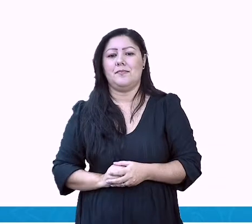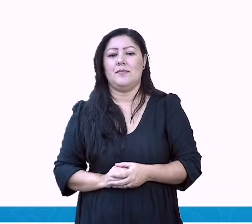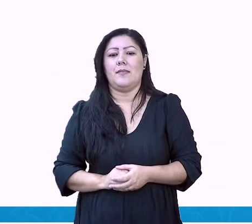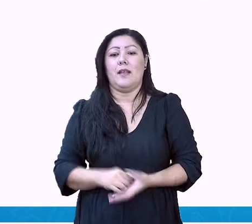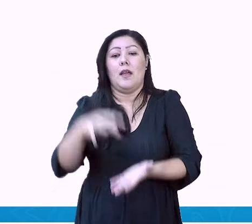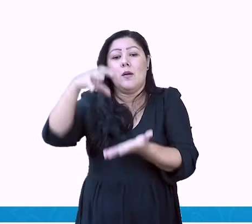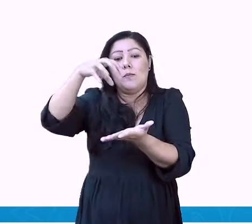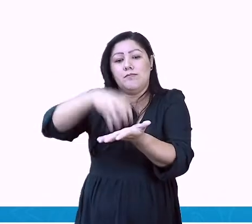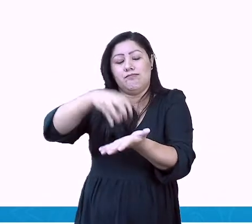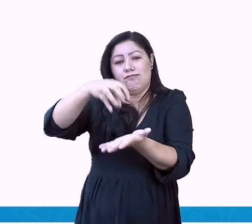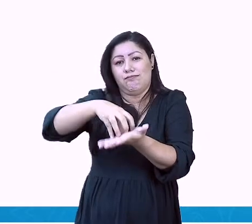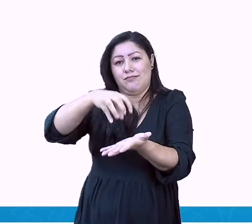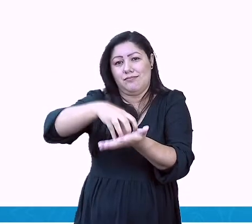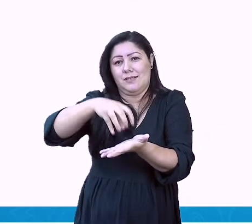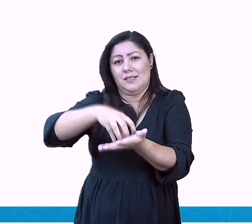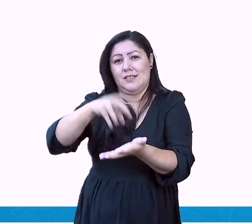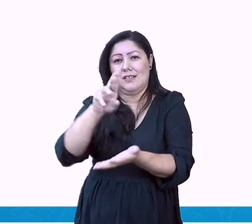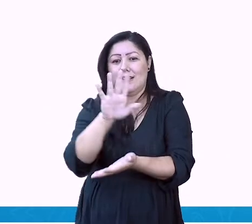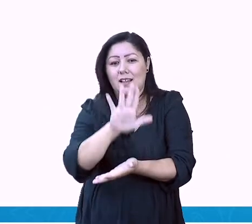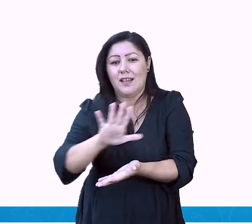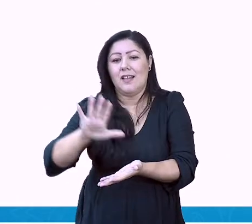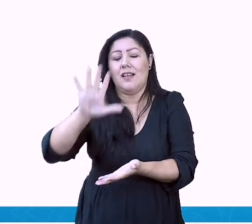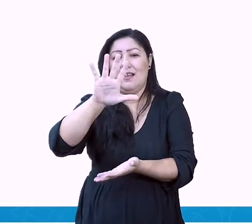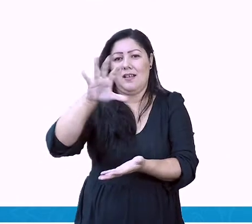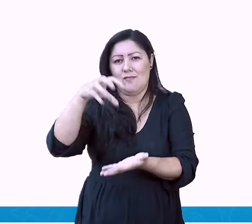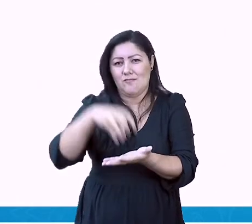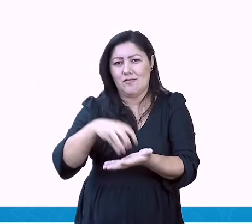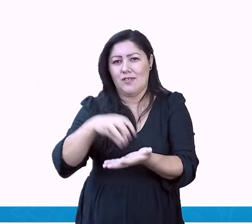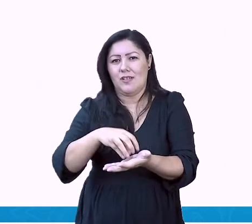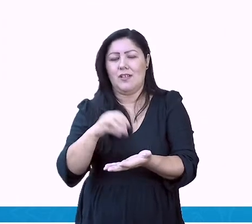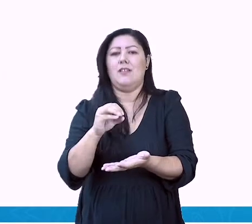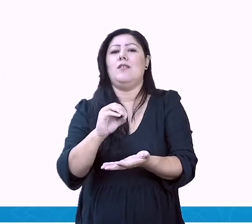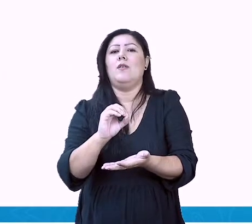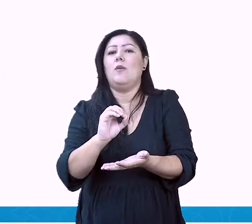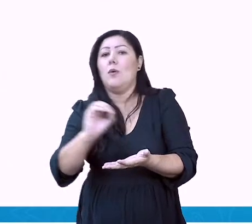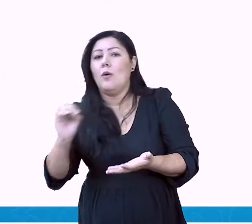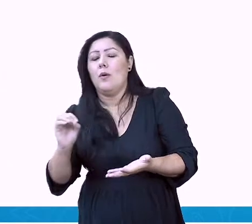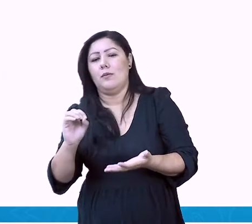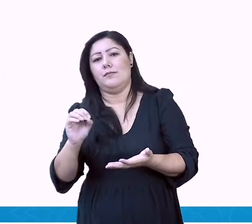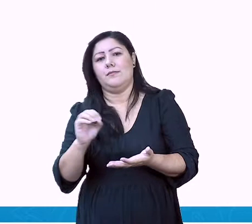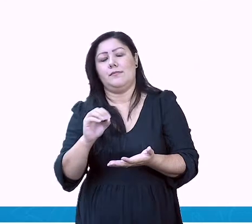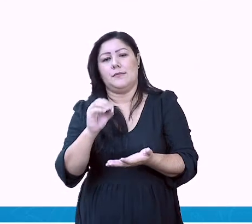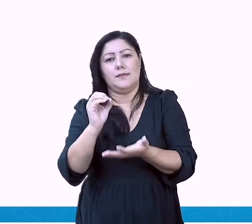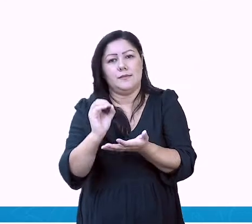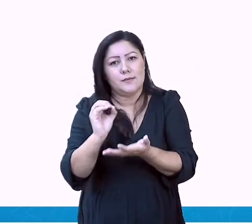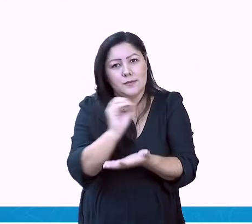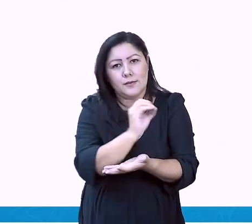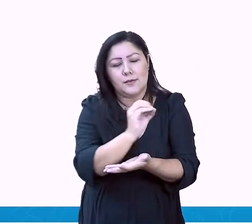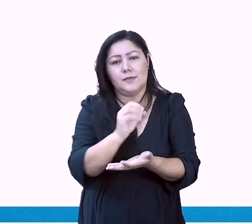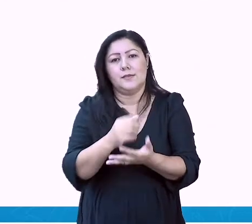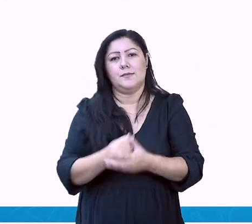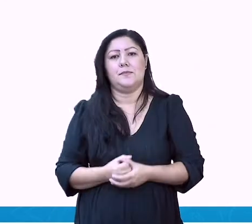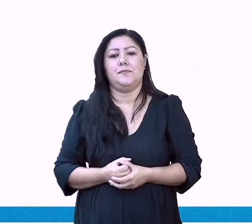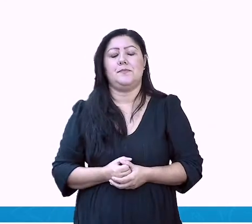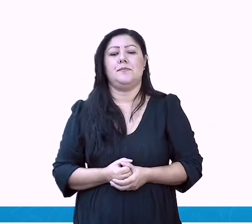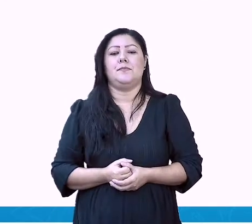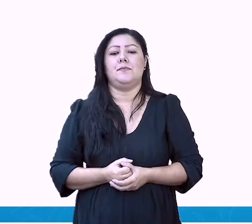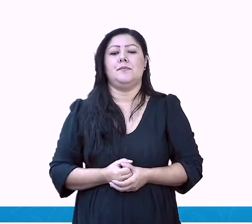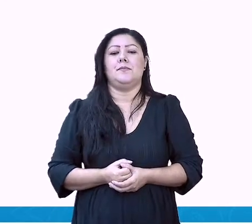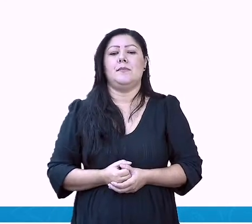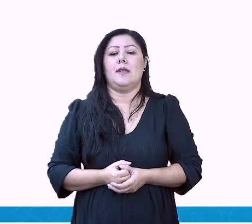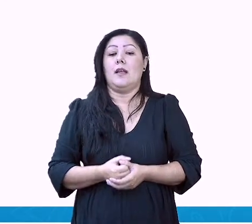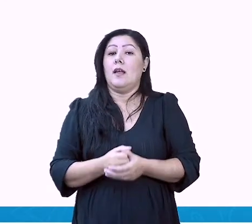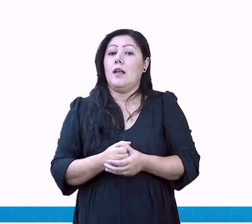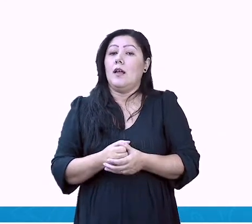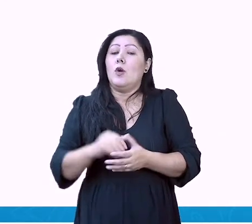Ele predomina, não quer dizer que está todo na região centro-oeste, não. E aí,